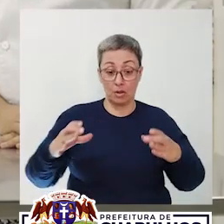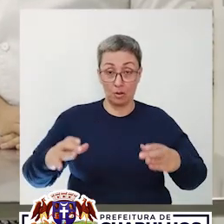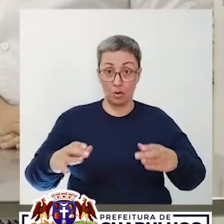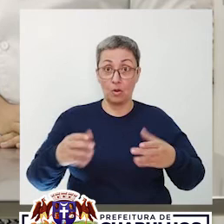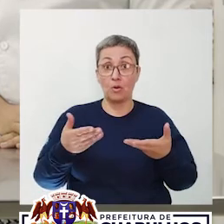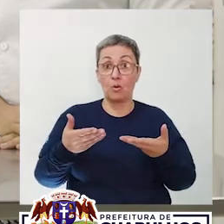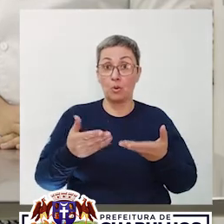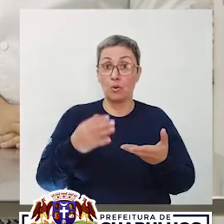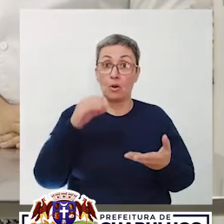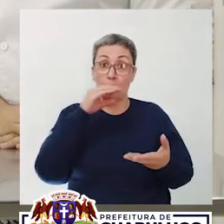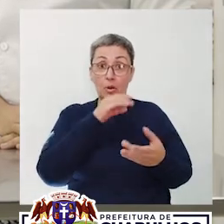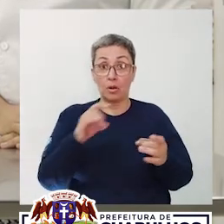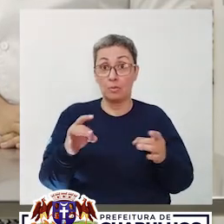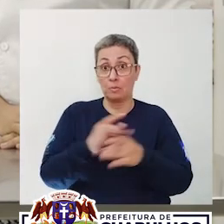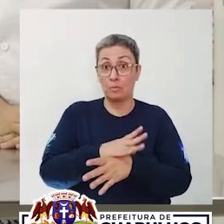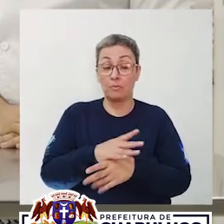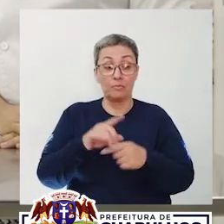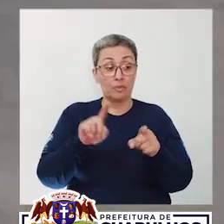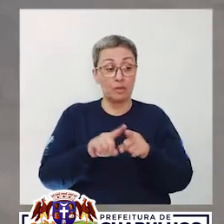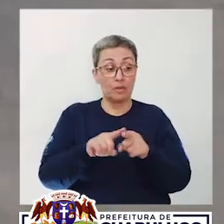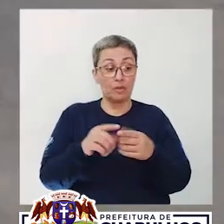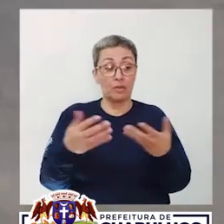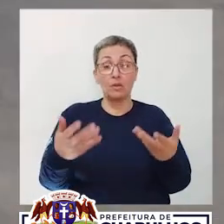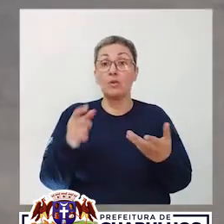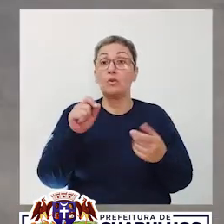Agora a torta já assou, né? E